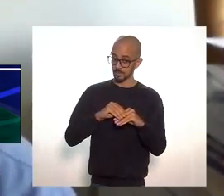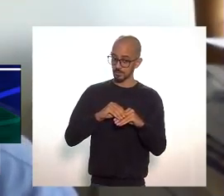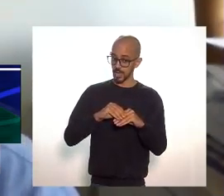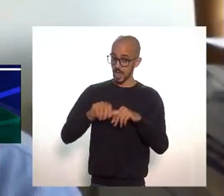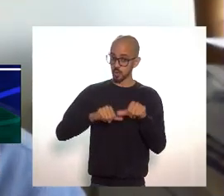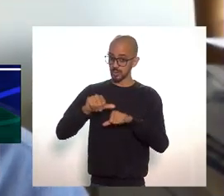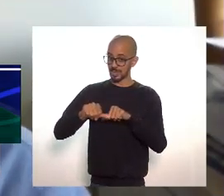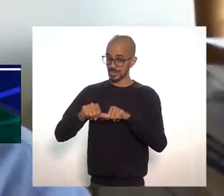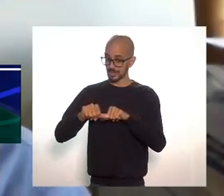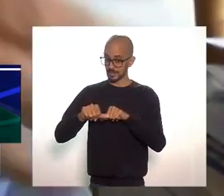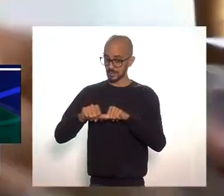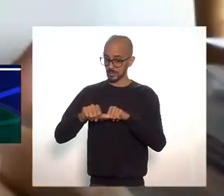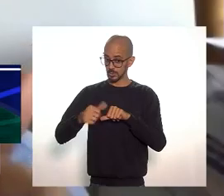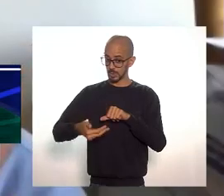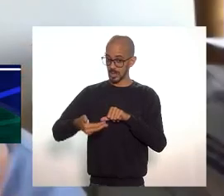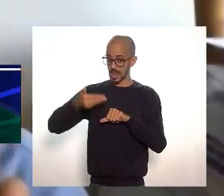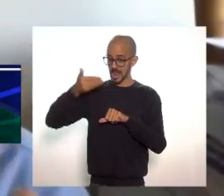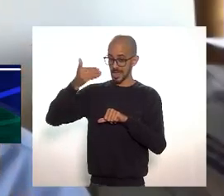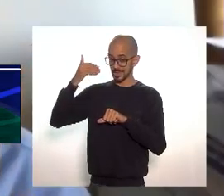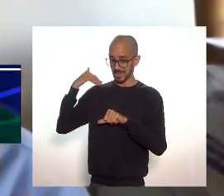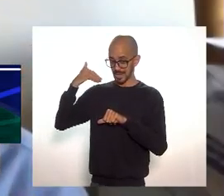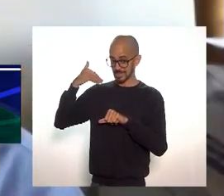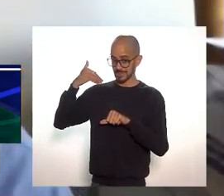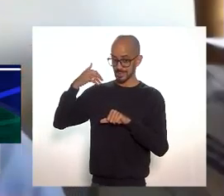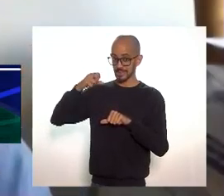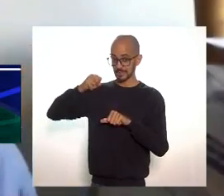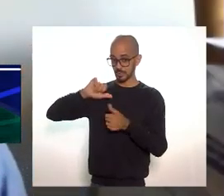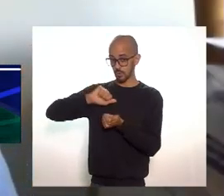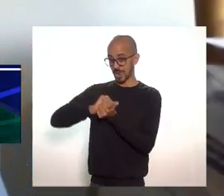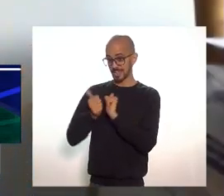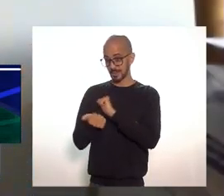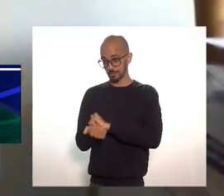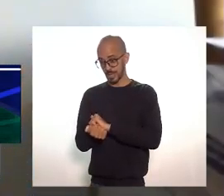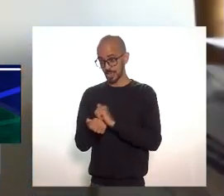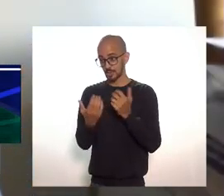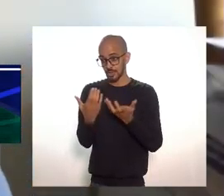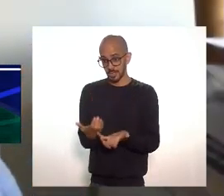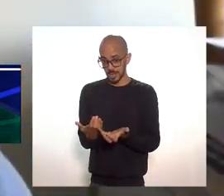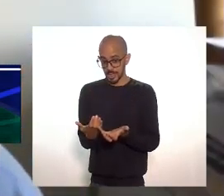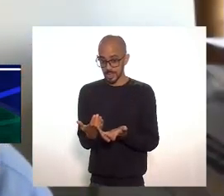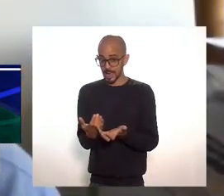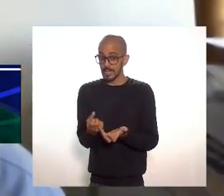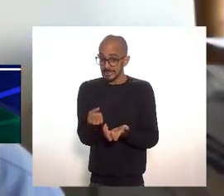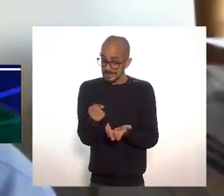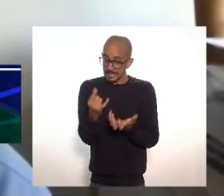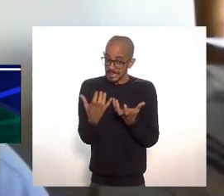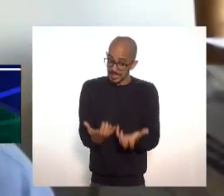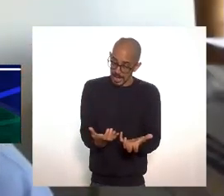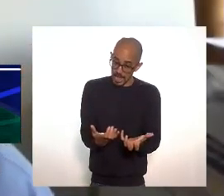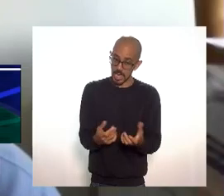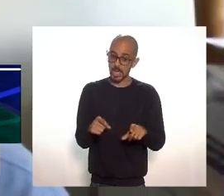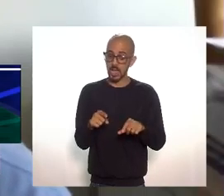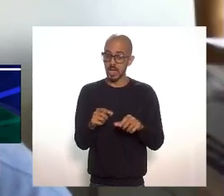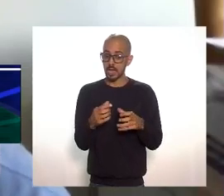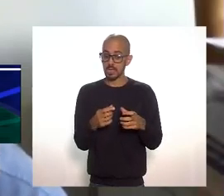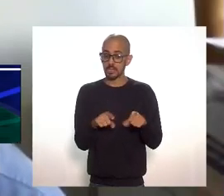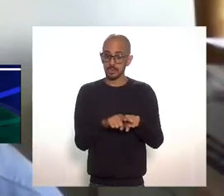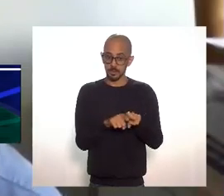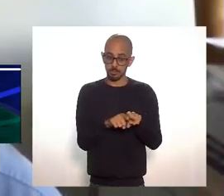alternando quem for enquadrado na outra, se assim o desejar, também ser enquadrada nessa, é o que